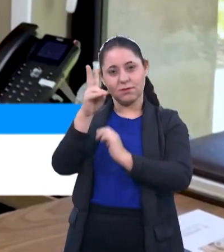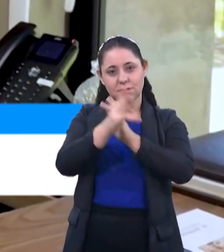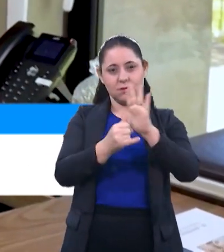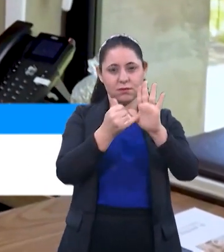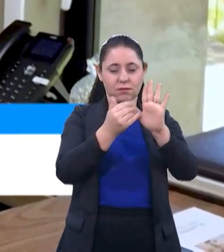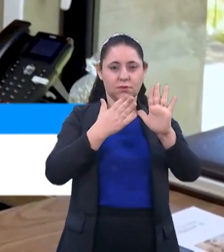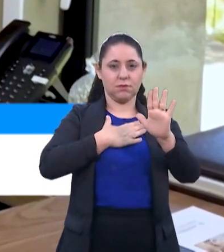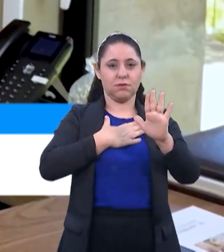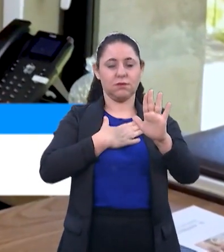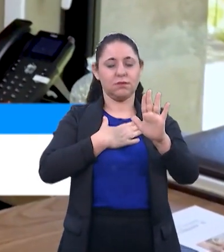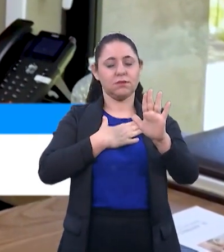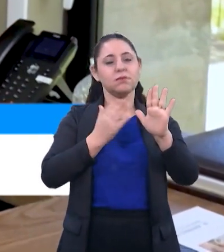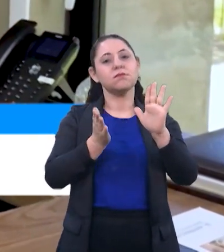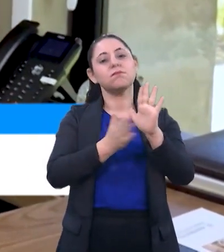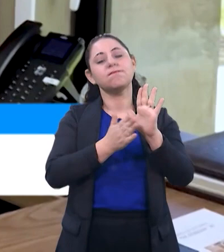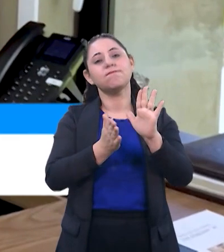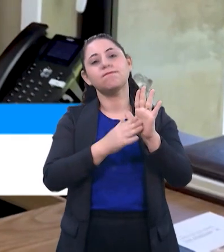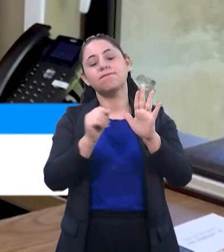Sul um projeto de minha autoria,